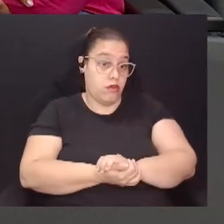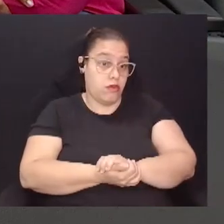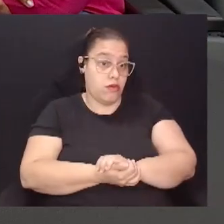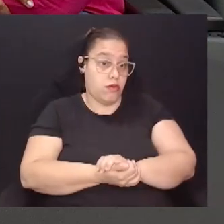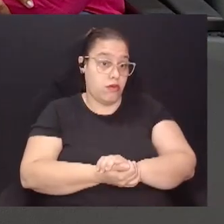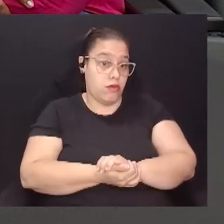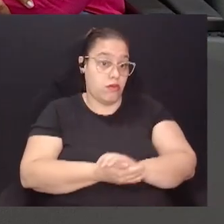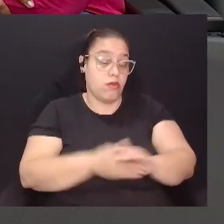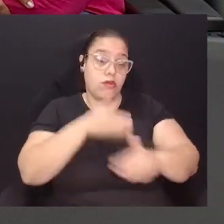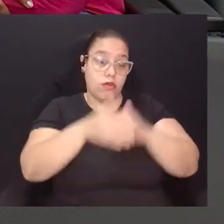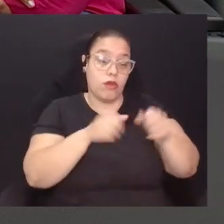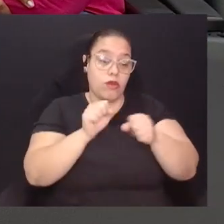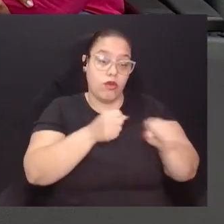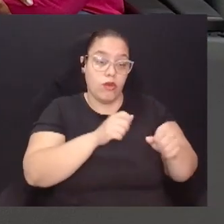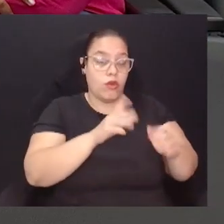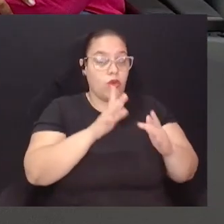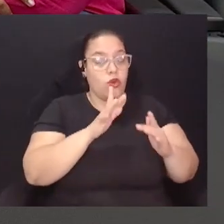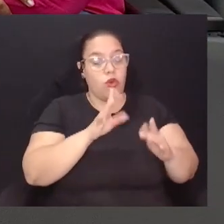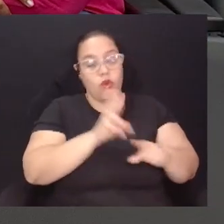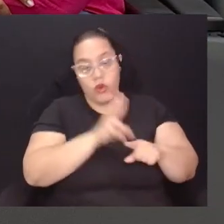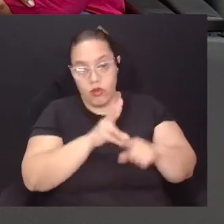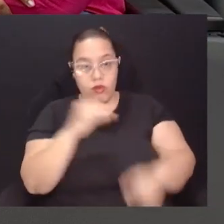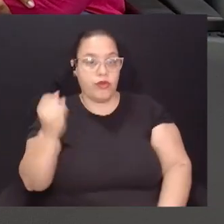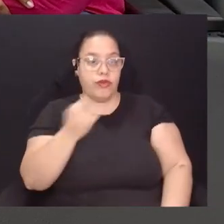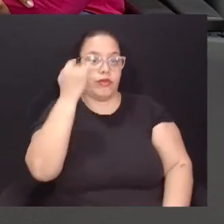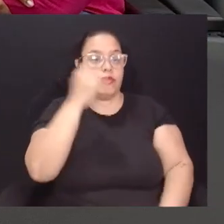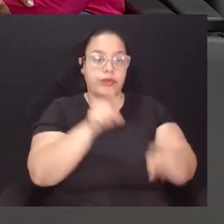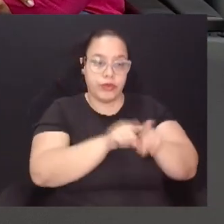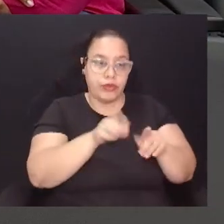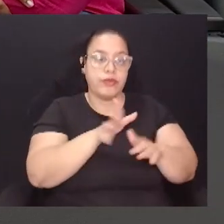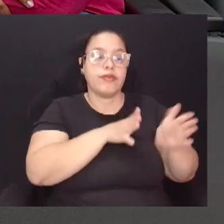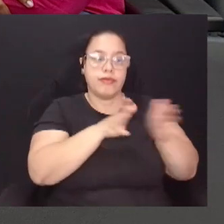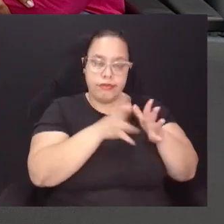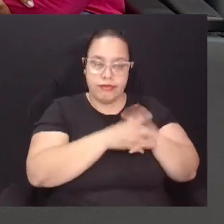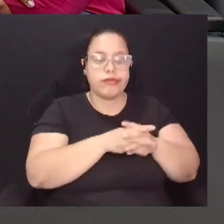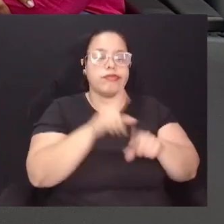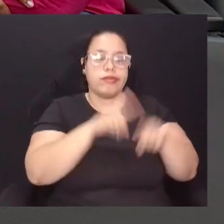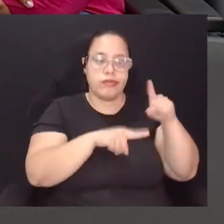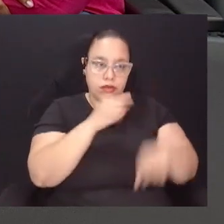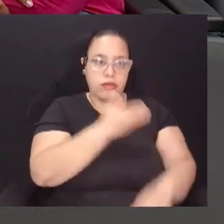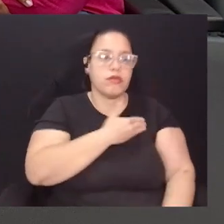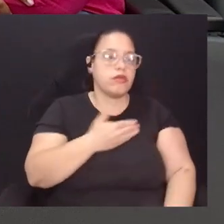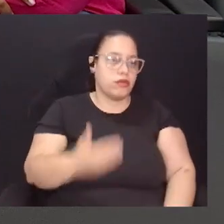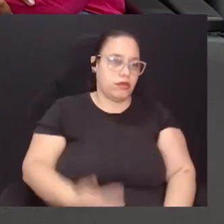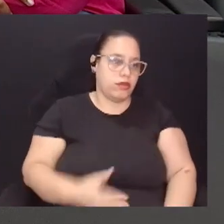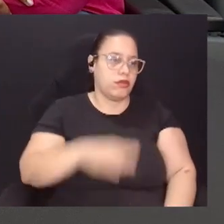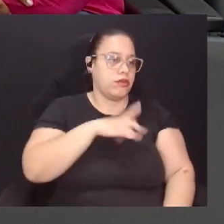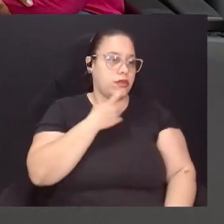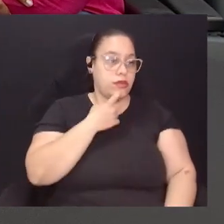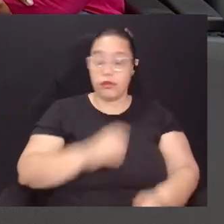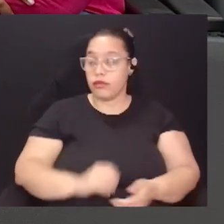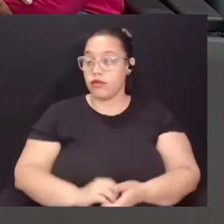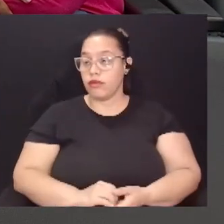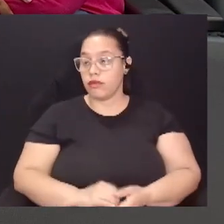Então, esse processo de zeladoria, ele é fundamental para que a gente consiga garantir também o acesso aos equipamentos públicos na cidade